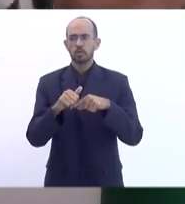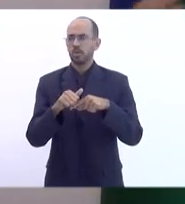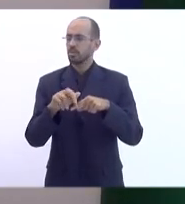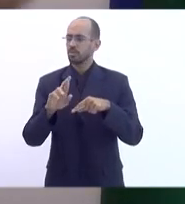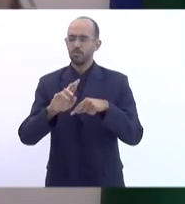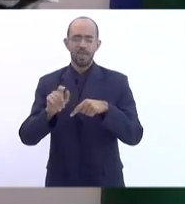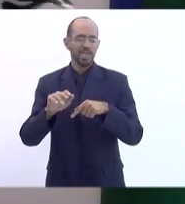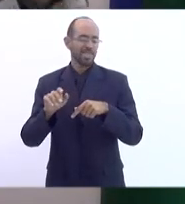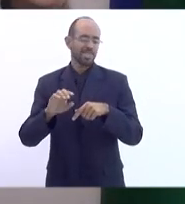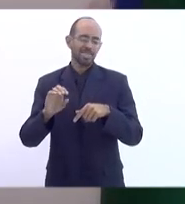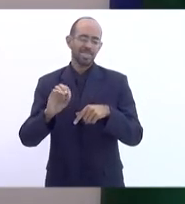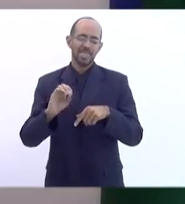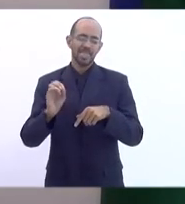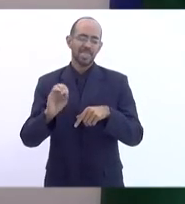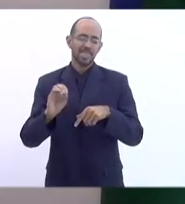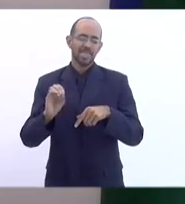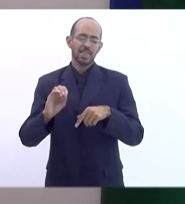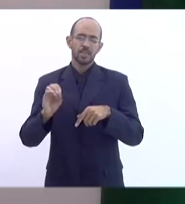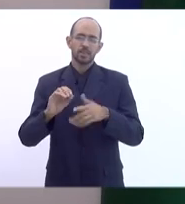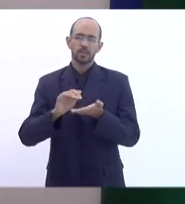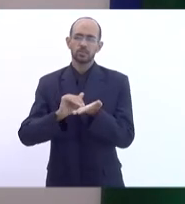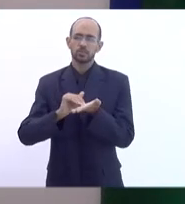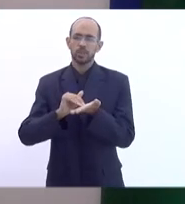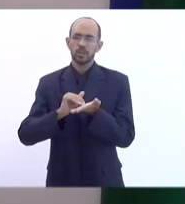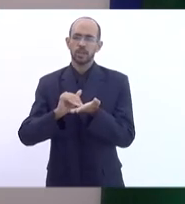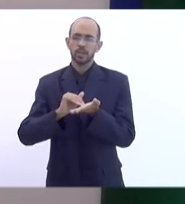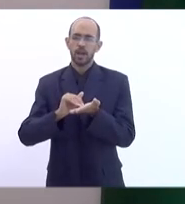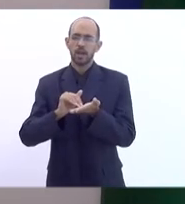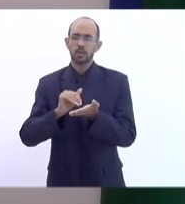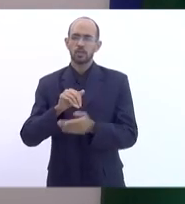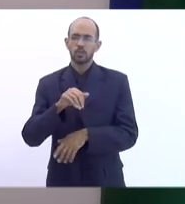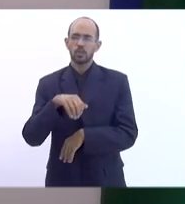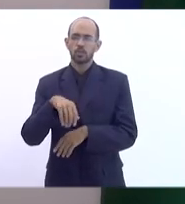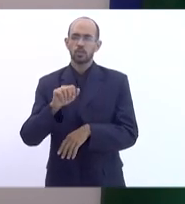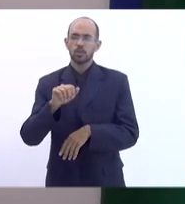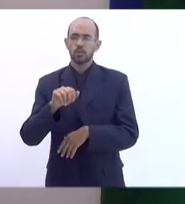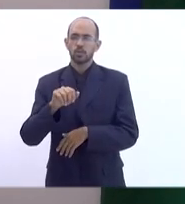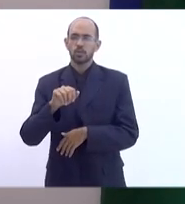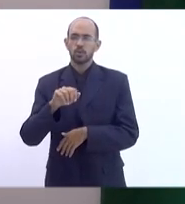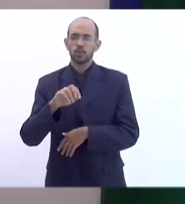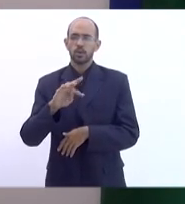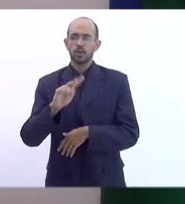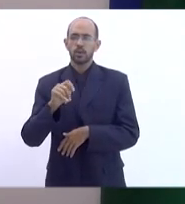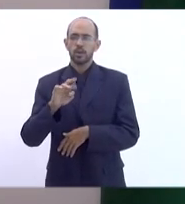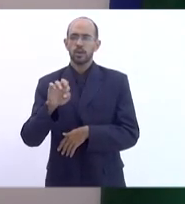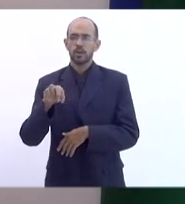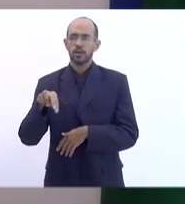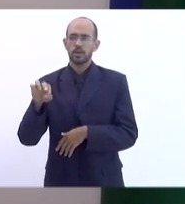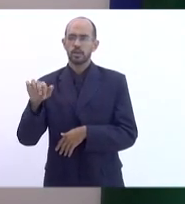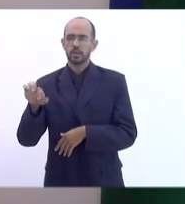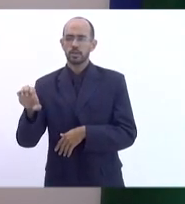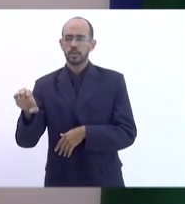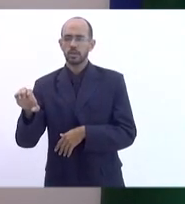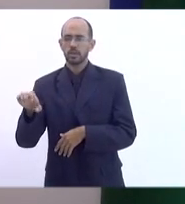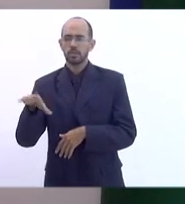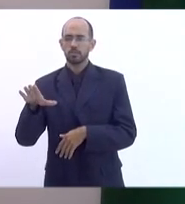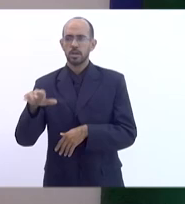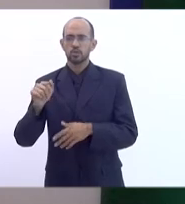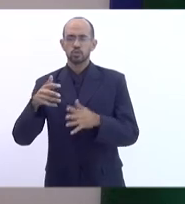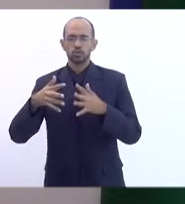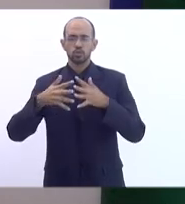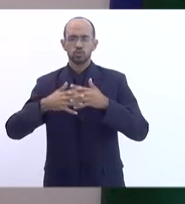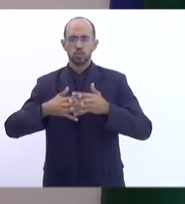tem nada a ver com a gestão Secretário é boa meu Henrique mas o fato é que os imbróglios